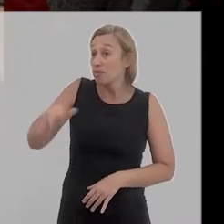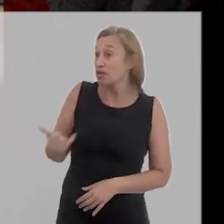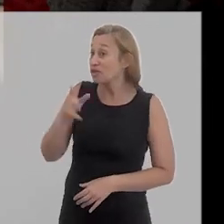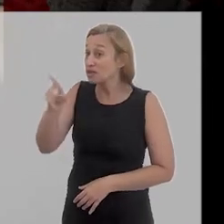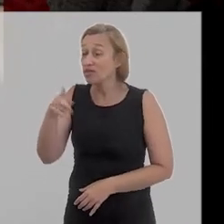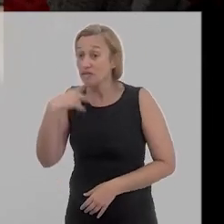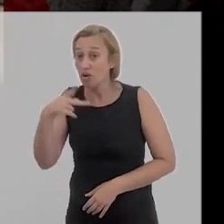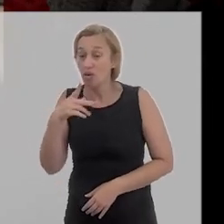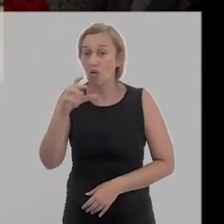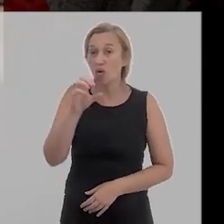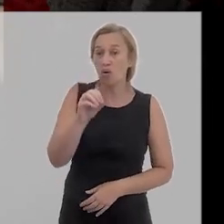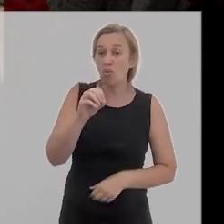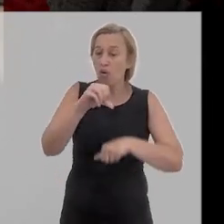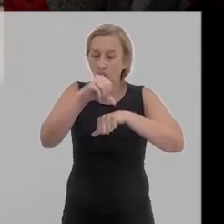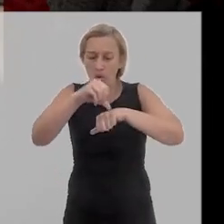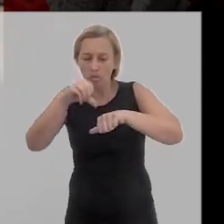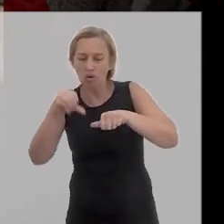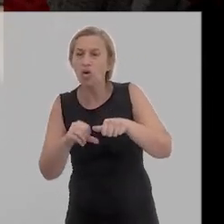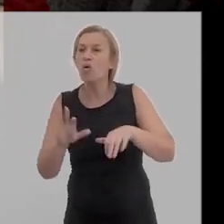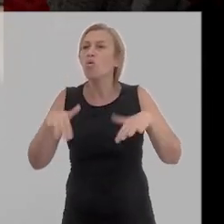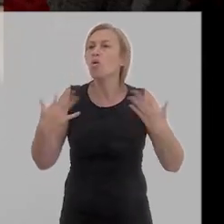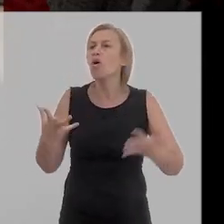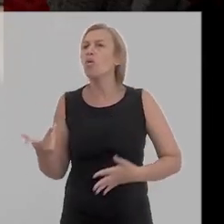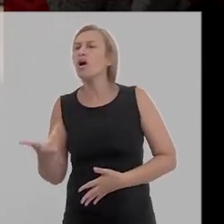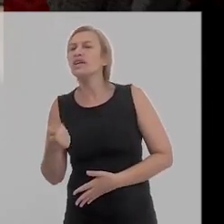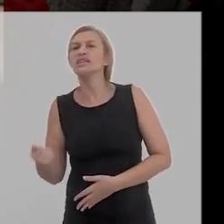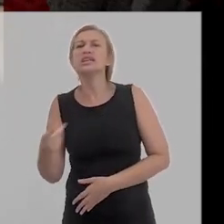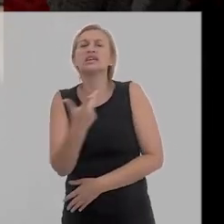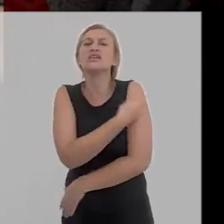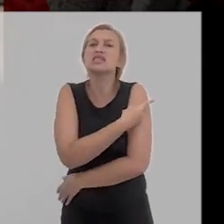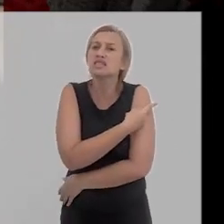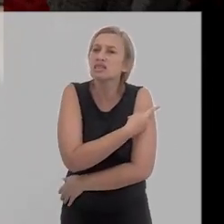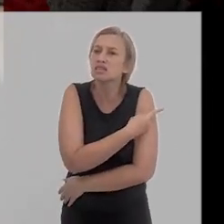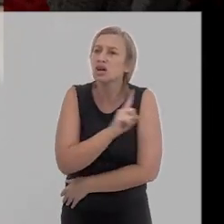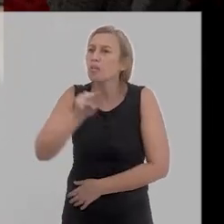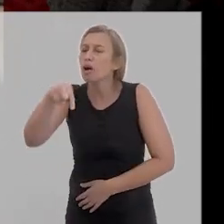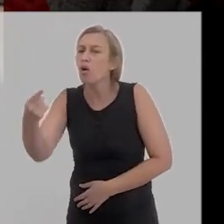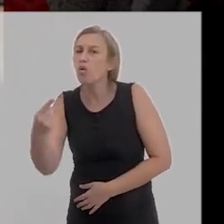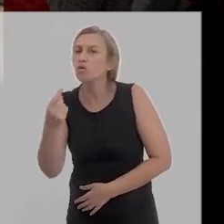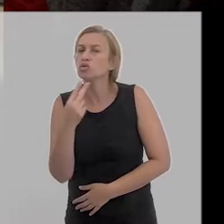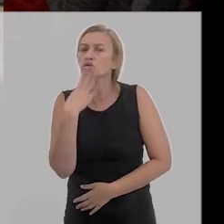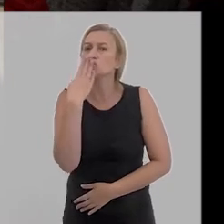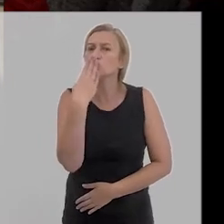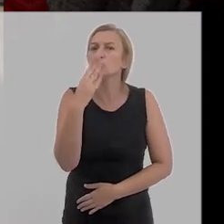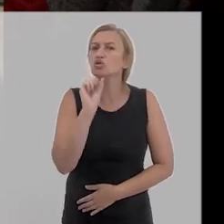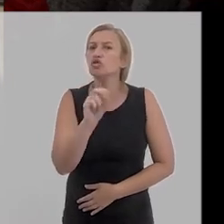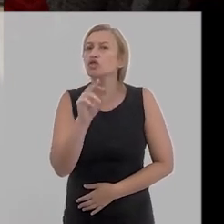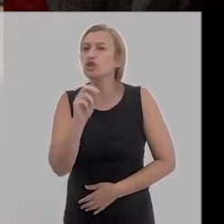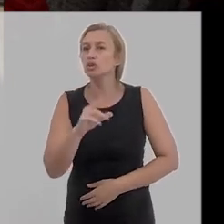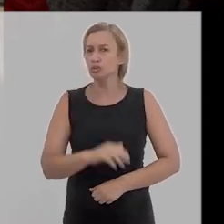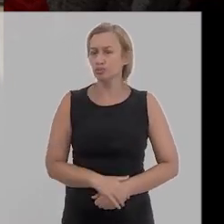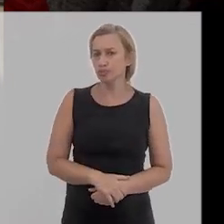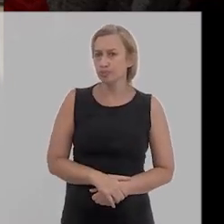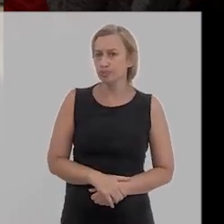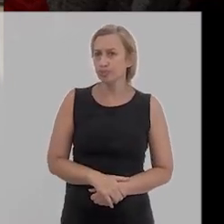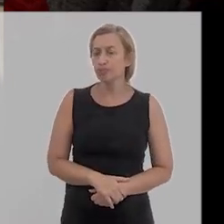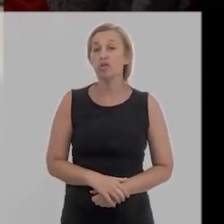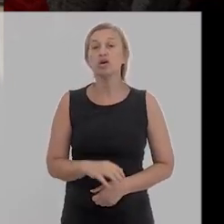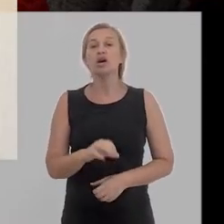Covid-19. Aproveitando que você falou da Ômicron, né? Qual é a eficácia da vacina para outras variantes,